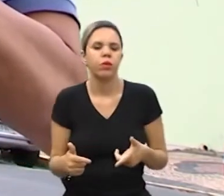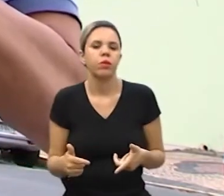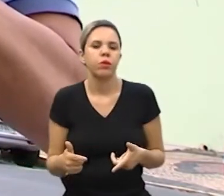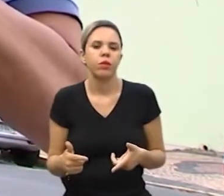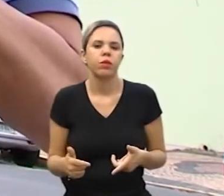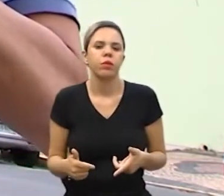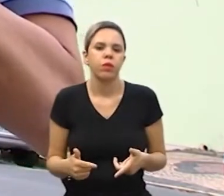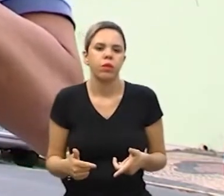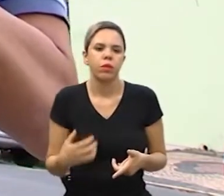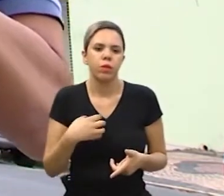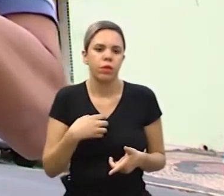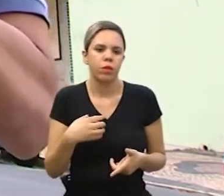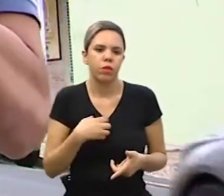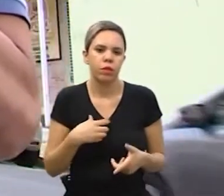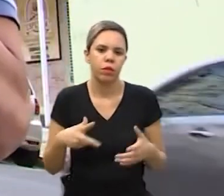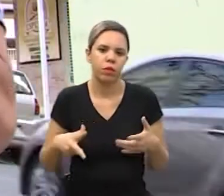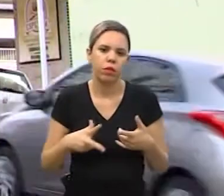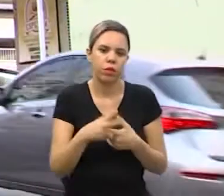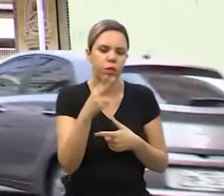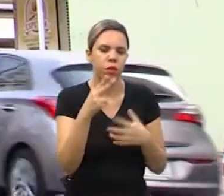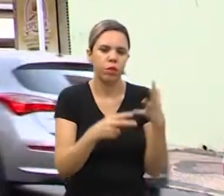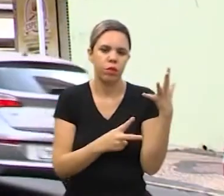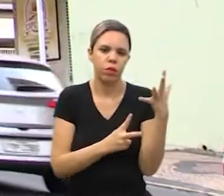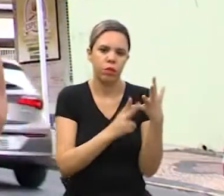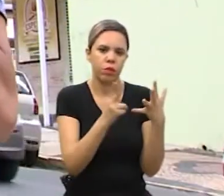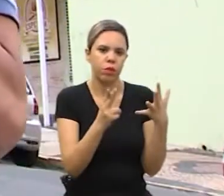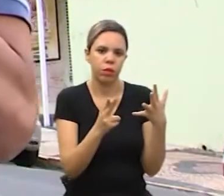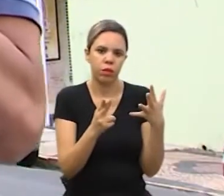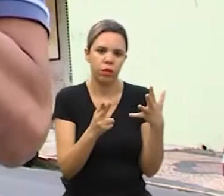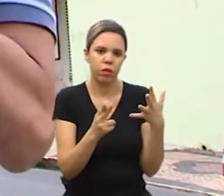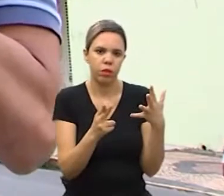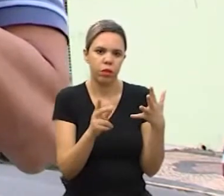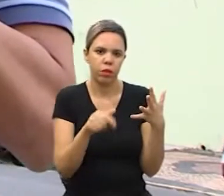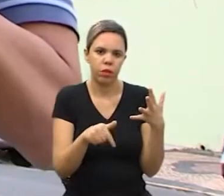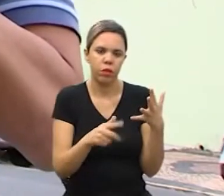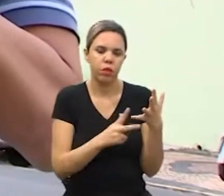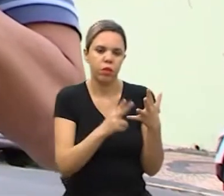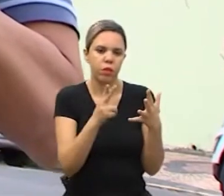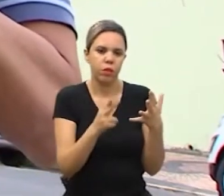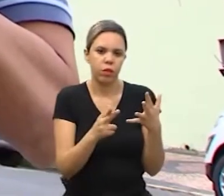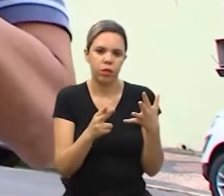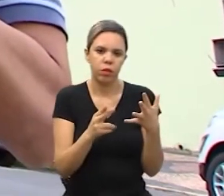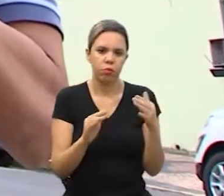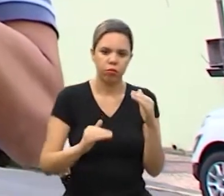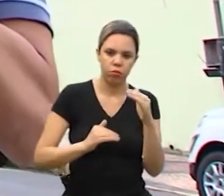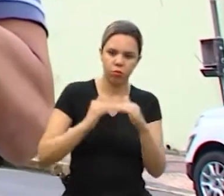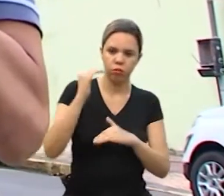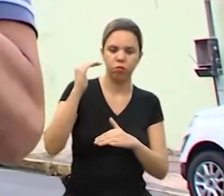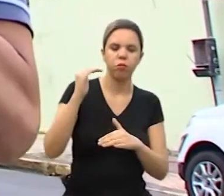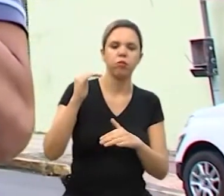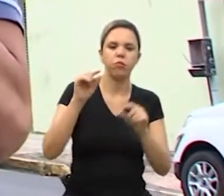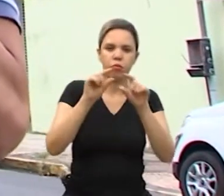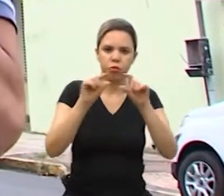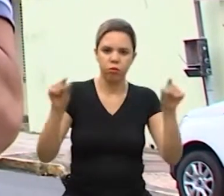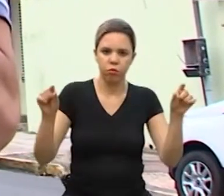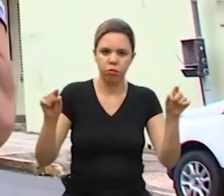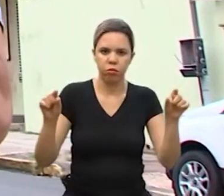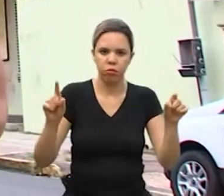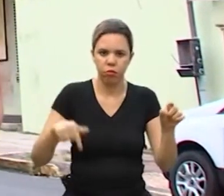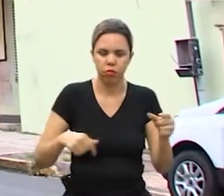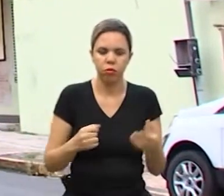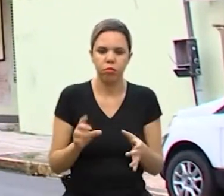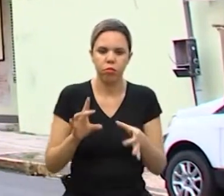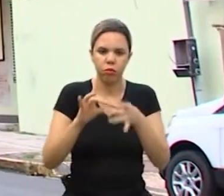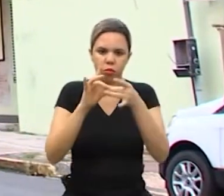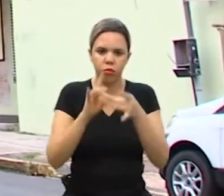são a forma que são cortados os galhos, né? Os galhos, eles são cortados acima da bainha, né? A bainha é